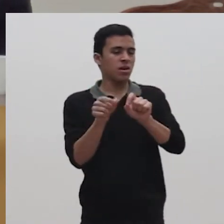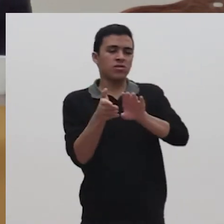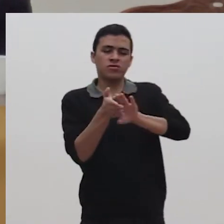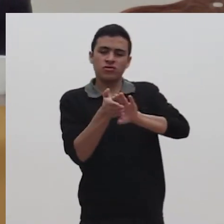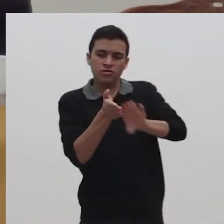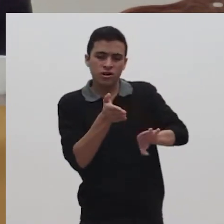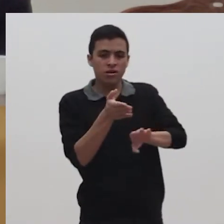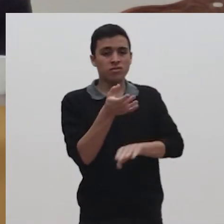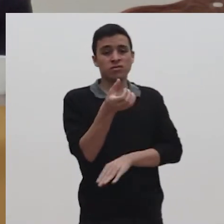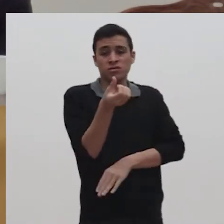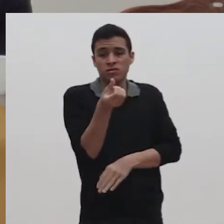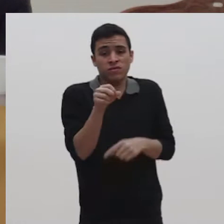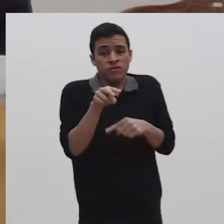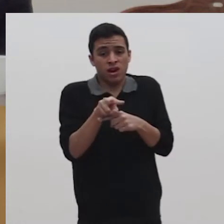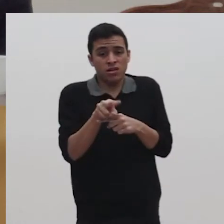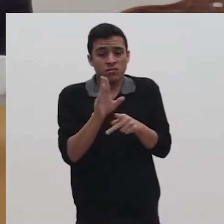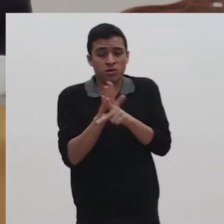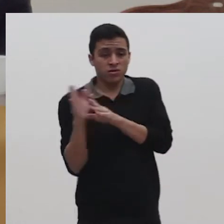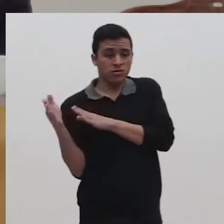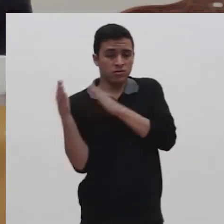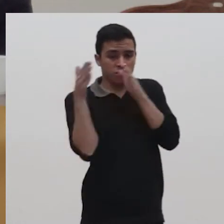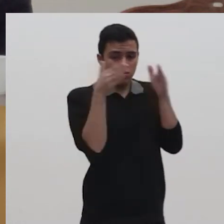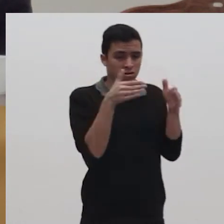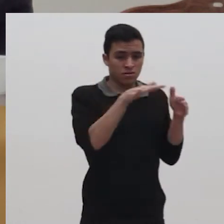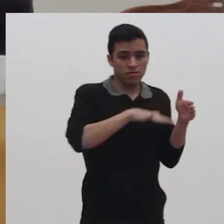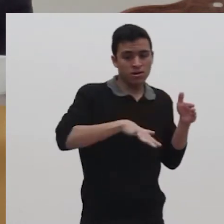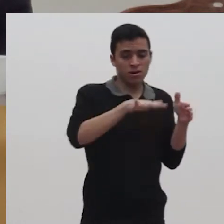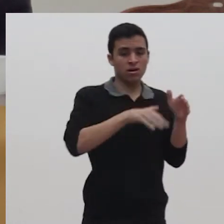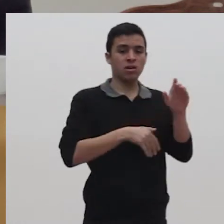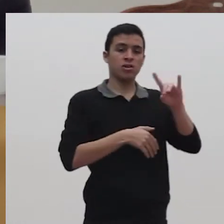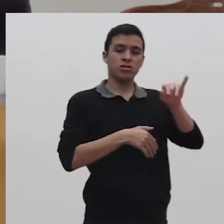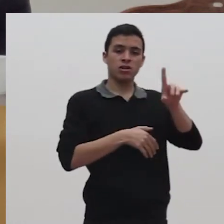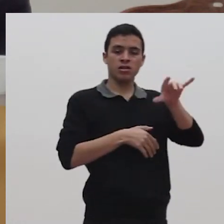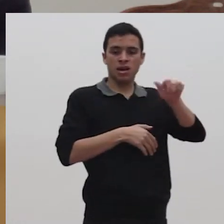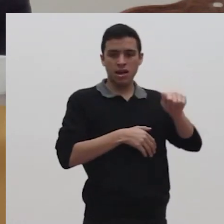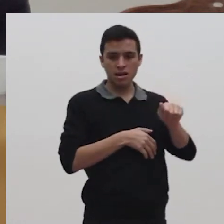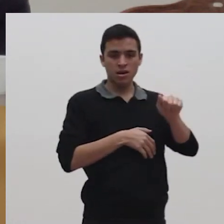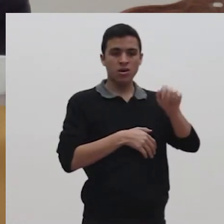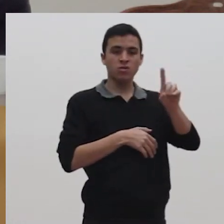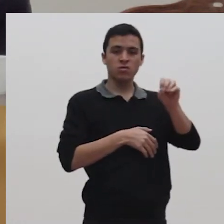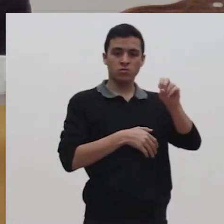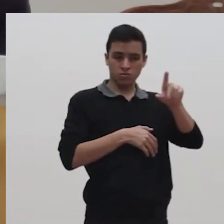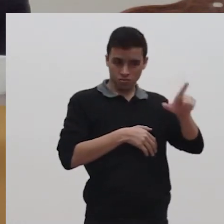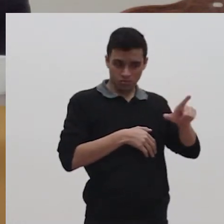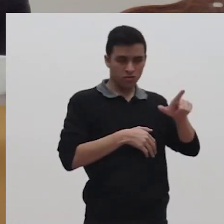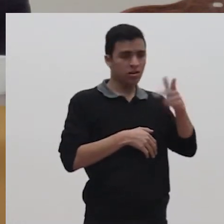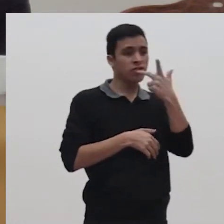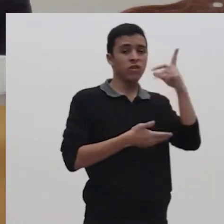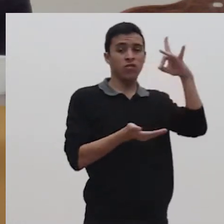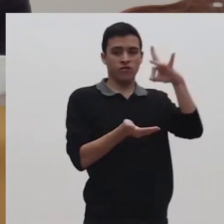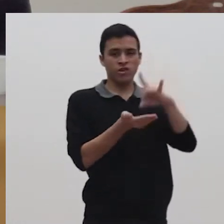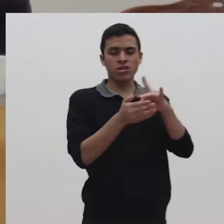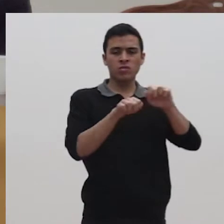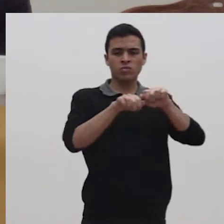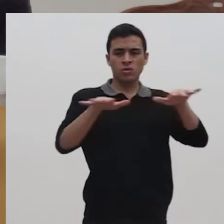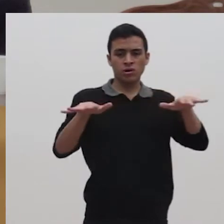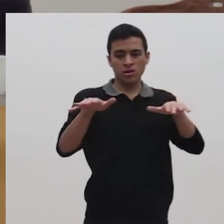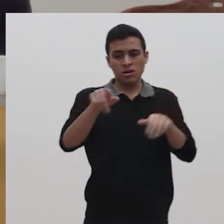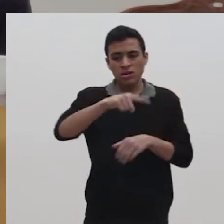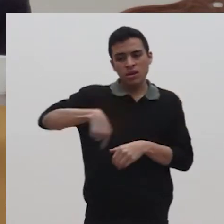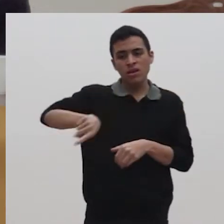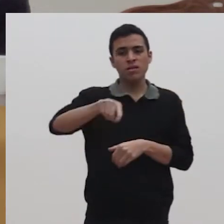retiraram 6 vagas que deveriam ter ido para a Jandaia, e afirmou peremptoriamente que esses